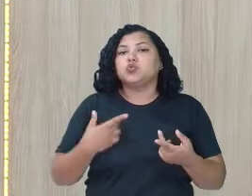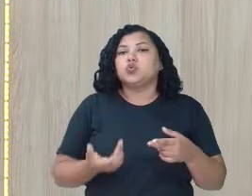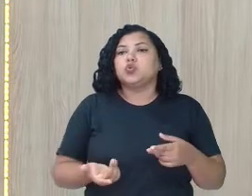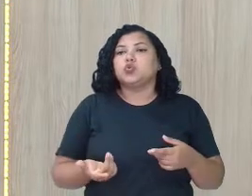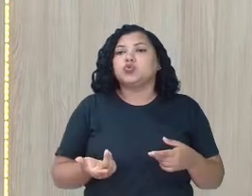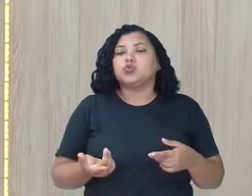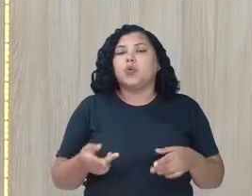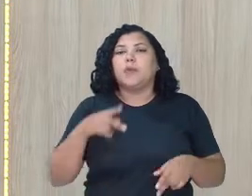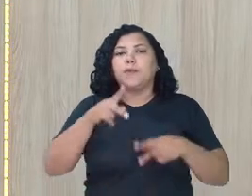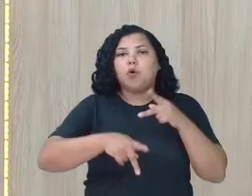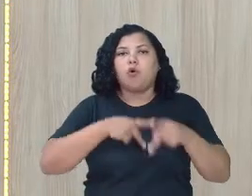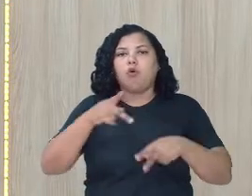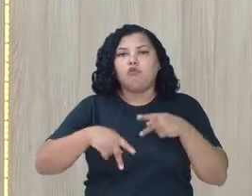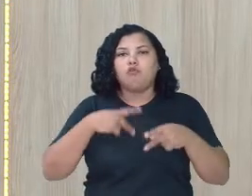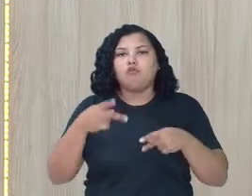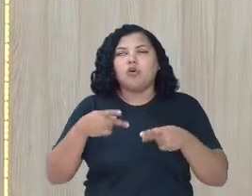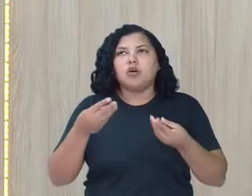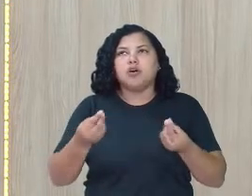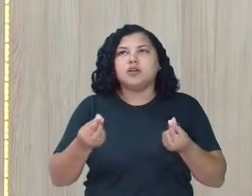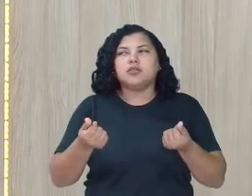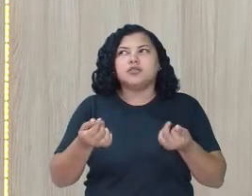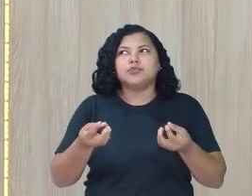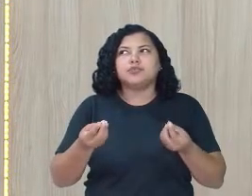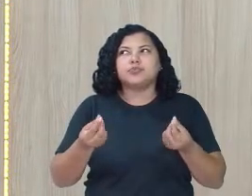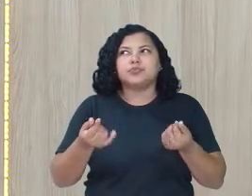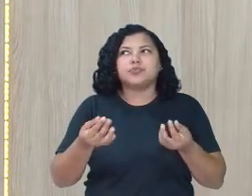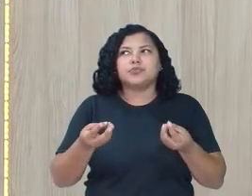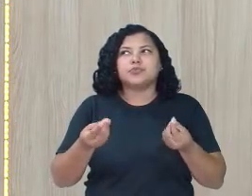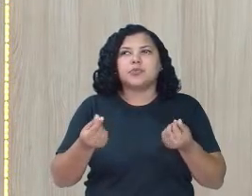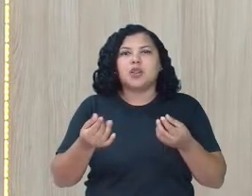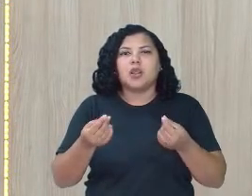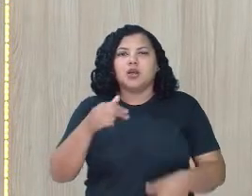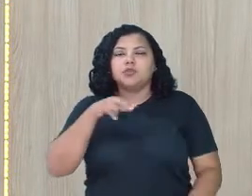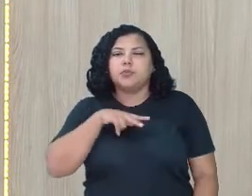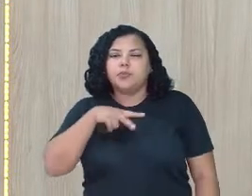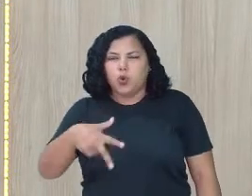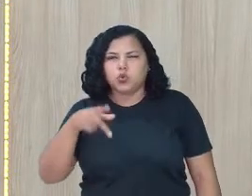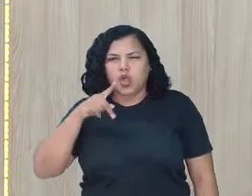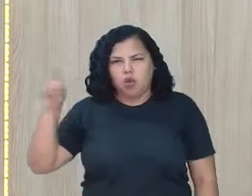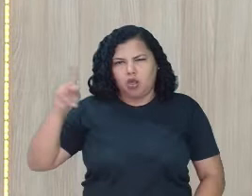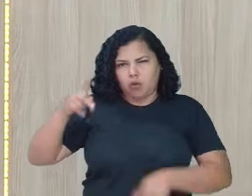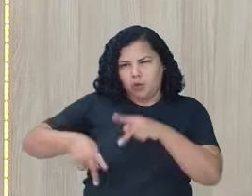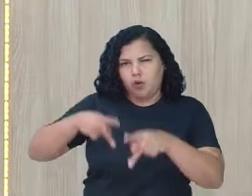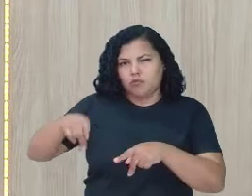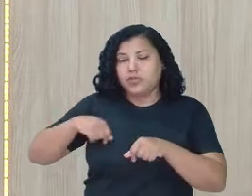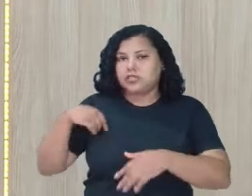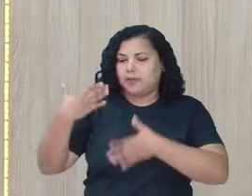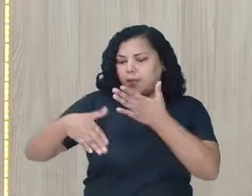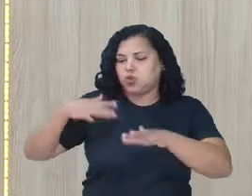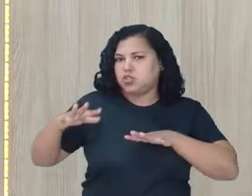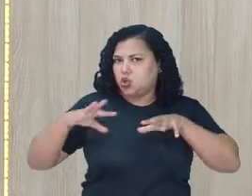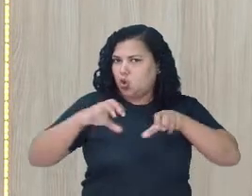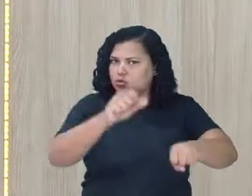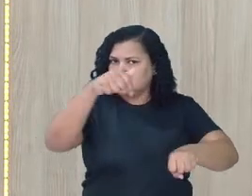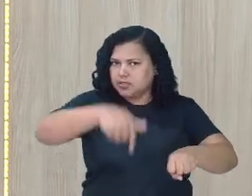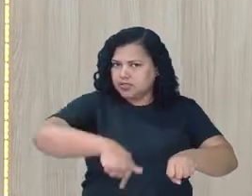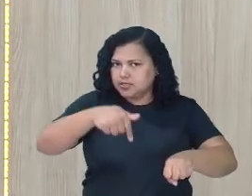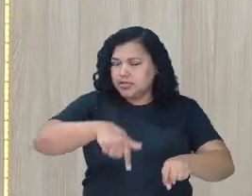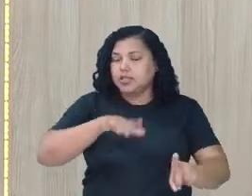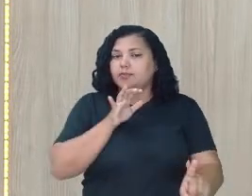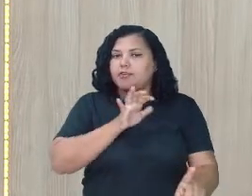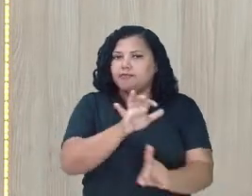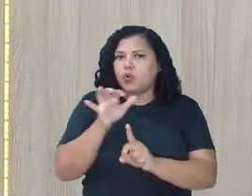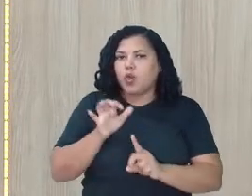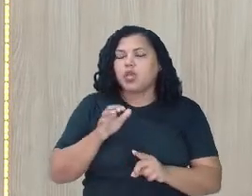homens europeus, não só os portugueses, porque esse processo de colonização e de formação do povo brasileiro e do povo